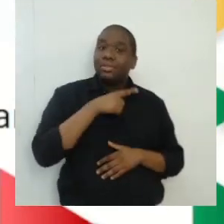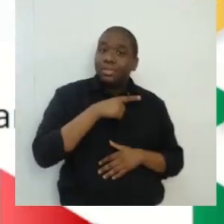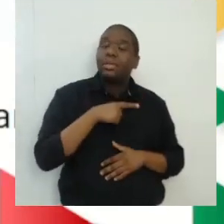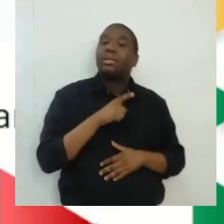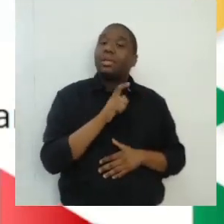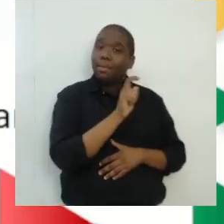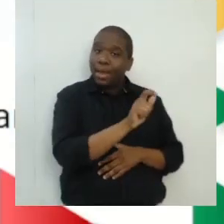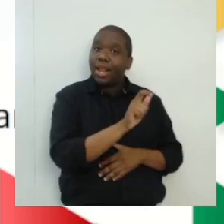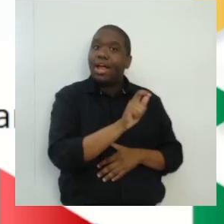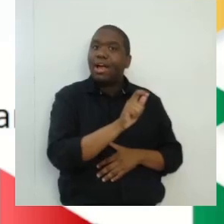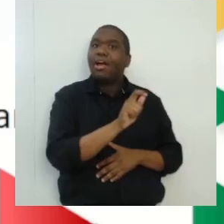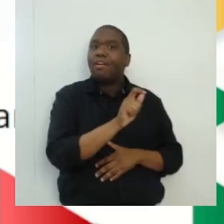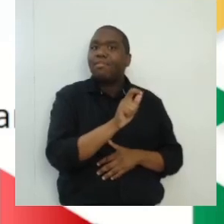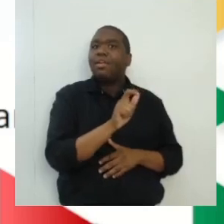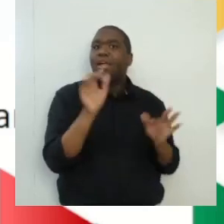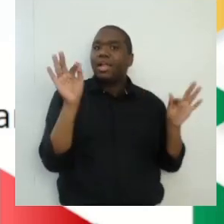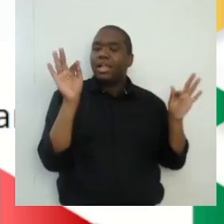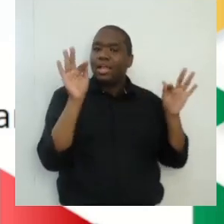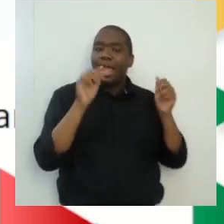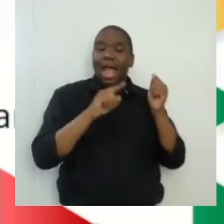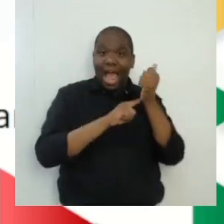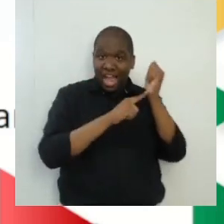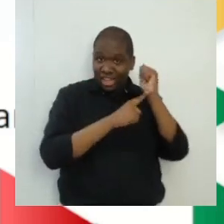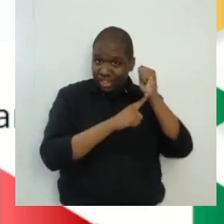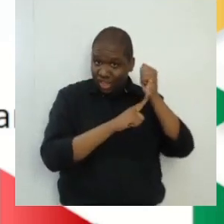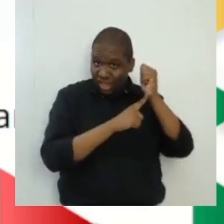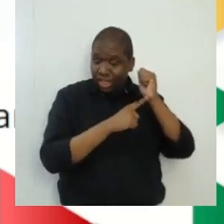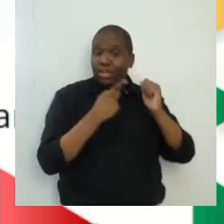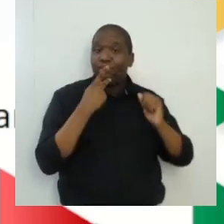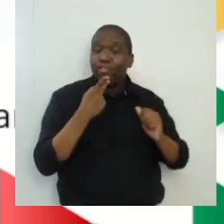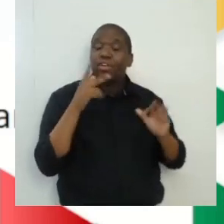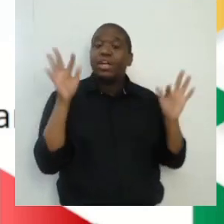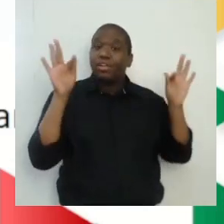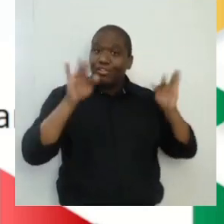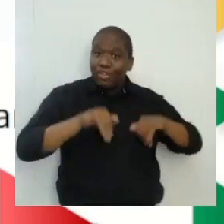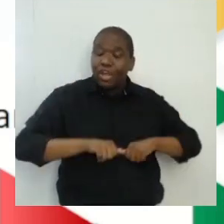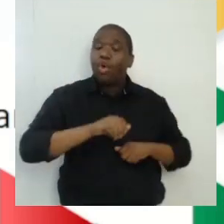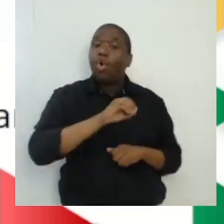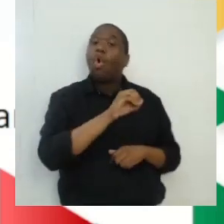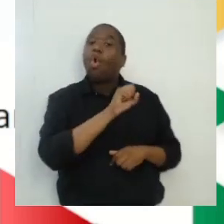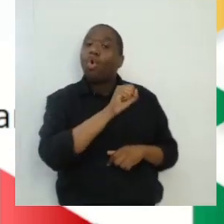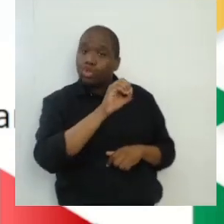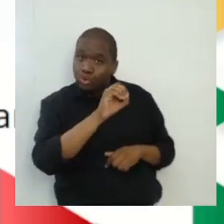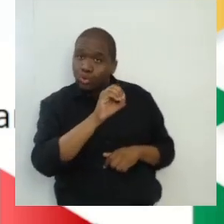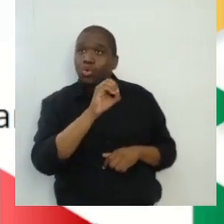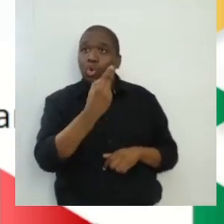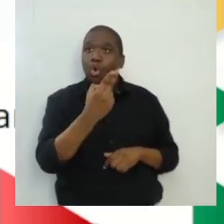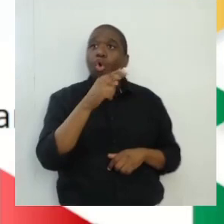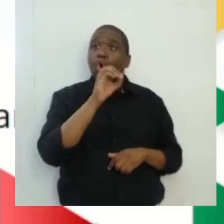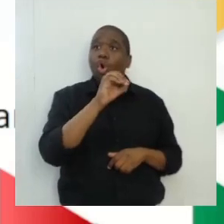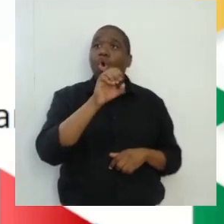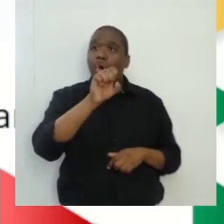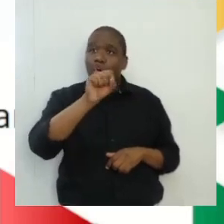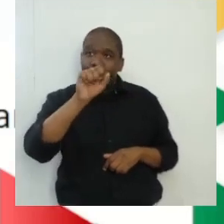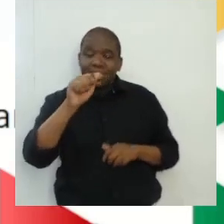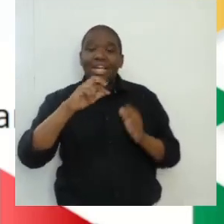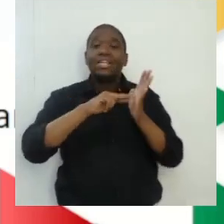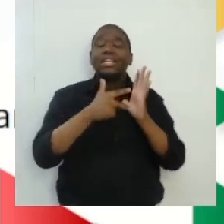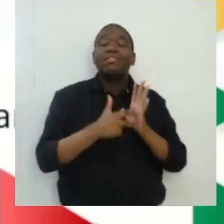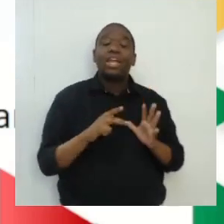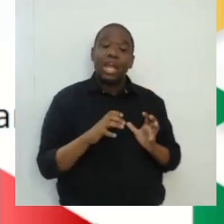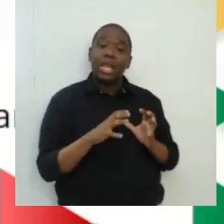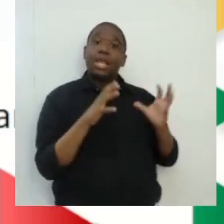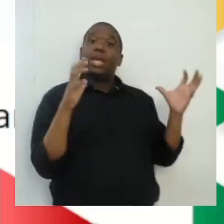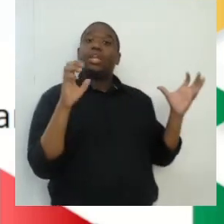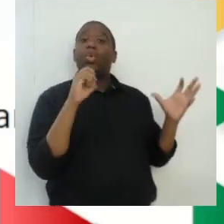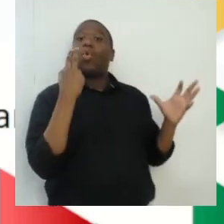pelos sufixos oso ou osa, que indicam grandeza,